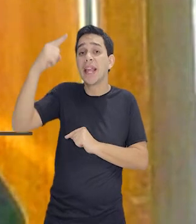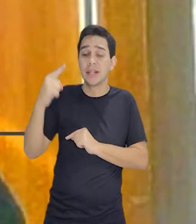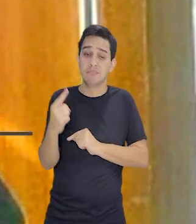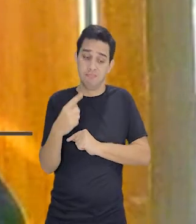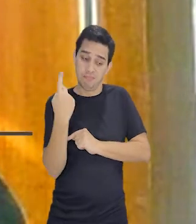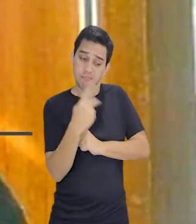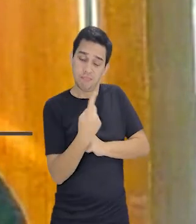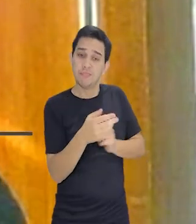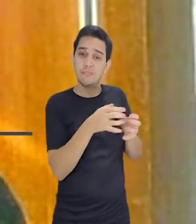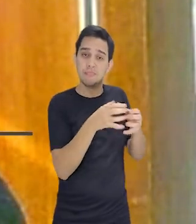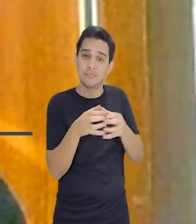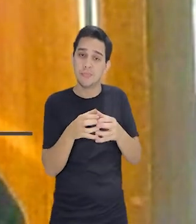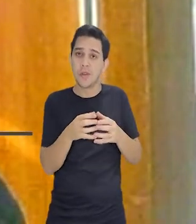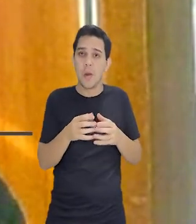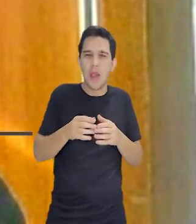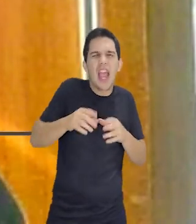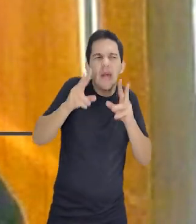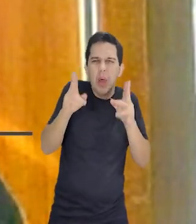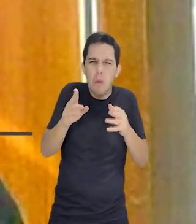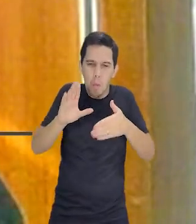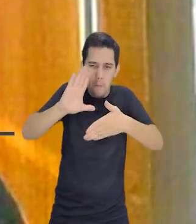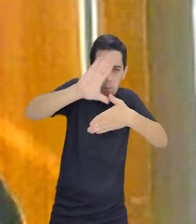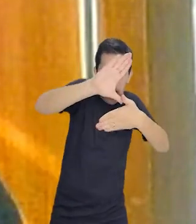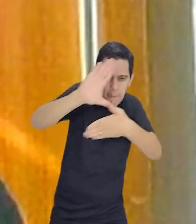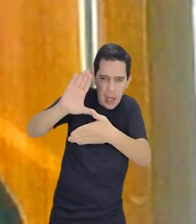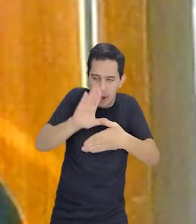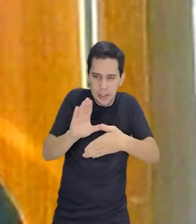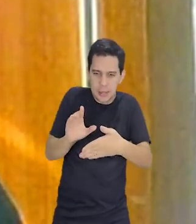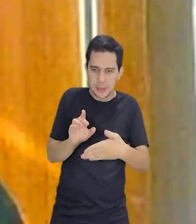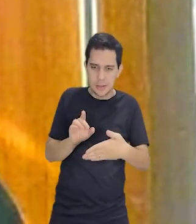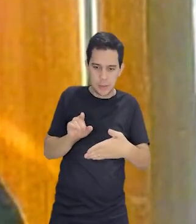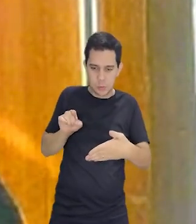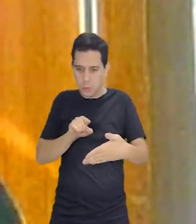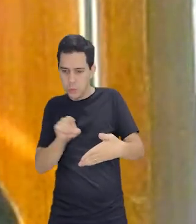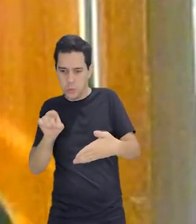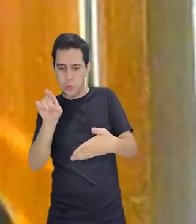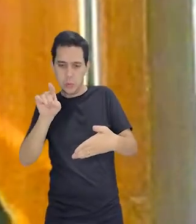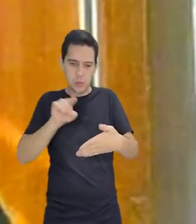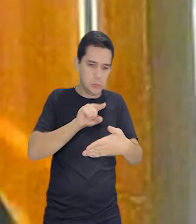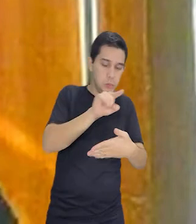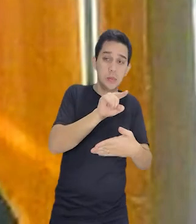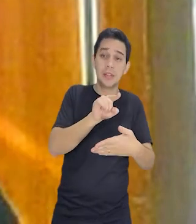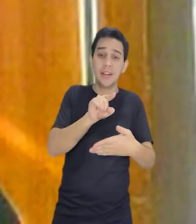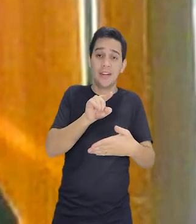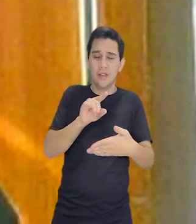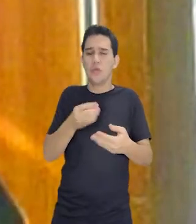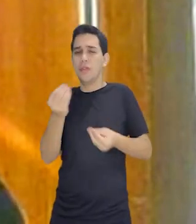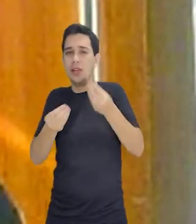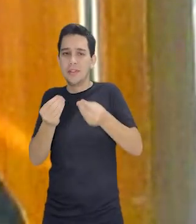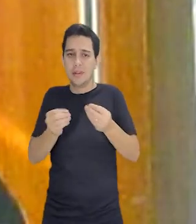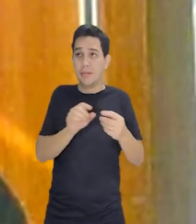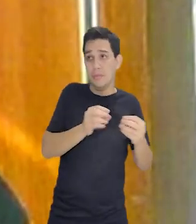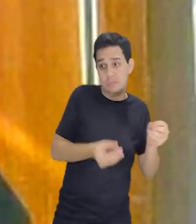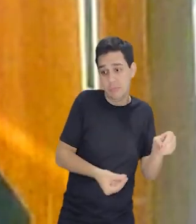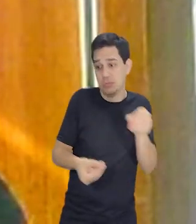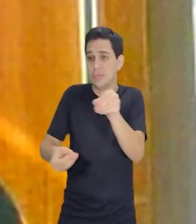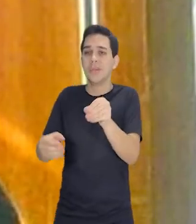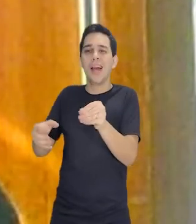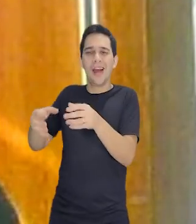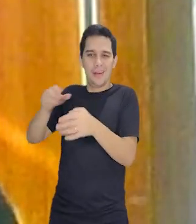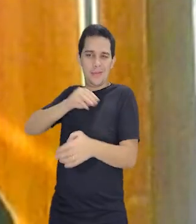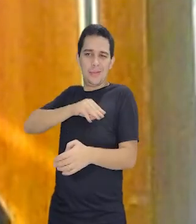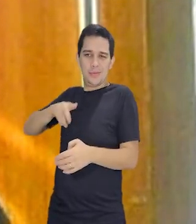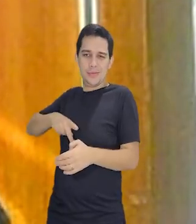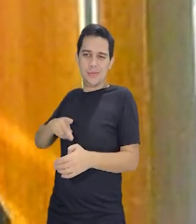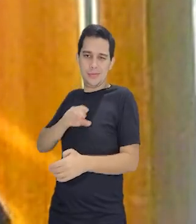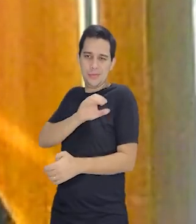também reflete o conjunto de compromissos prioritários para curto prazo, desdobrados a partir dos objetivos estratégicos.